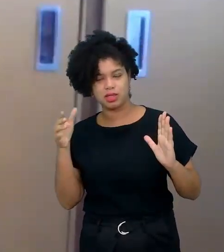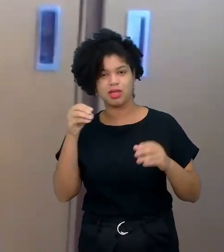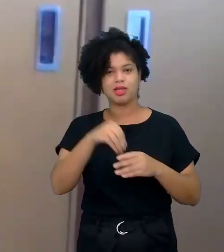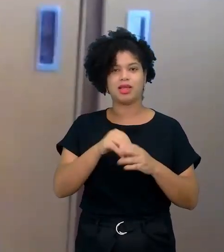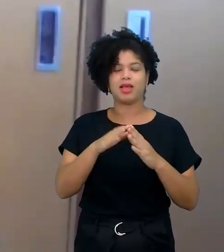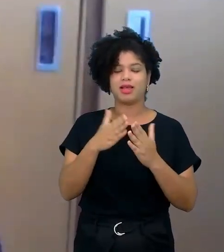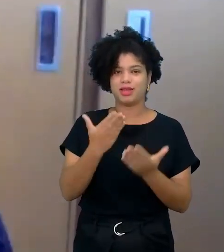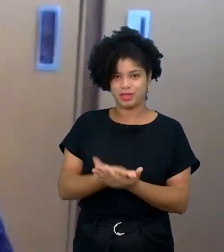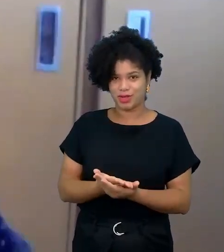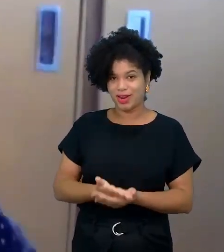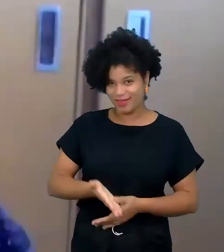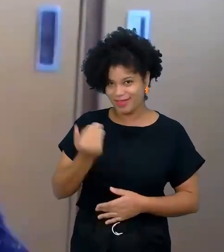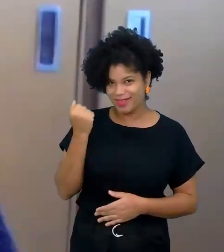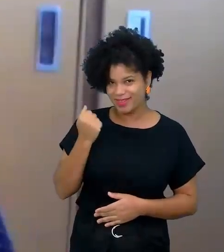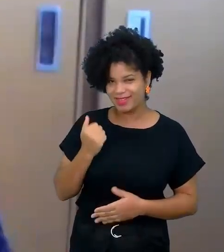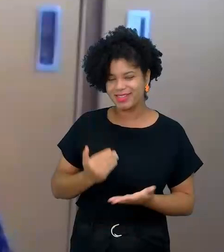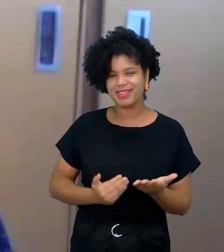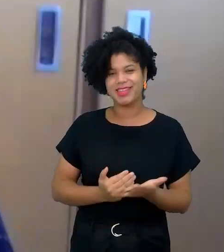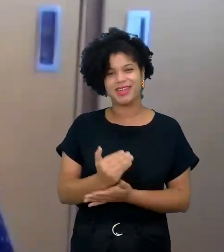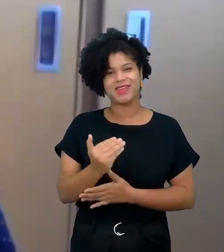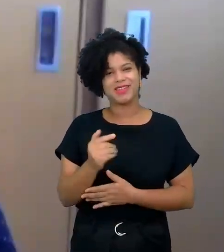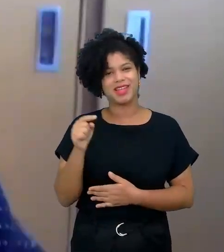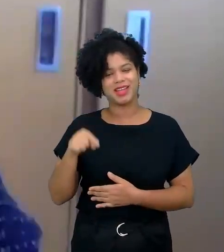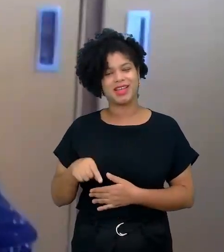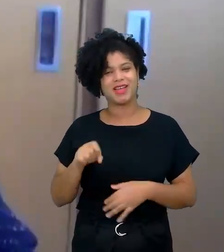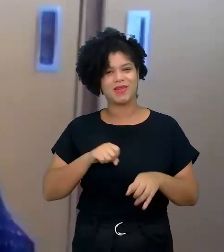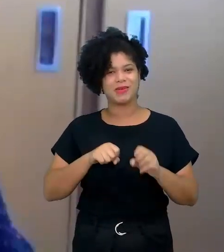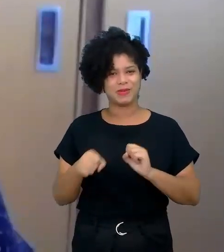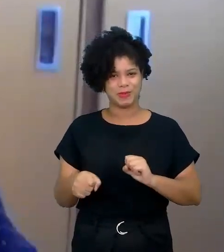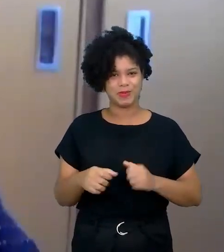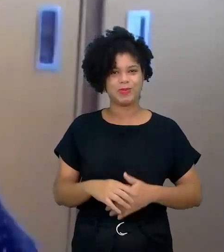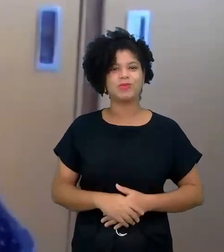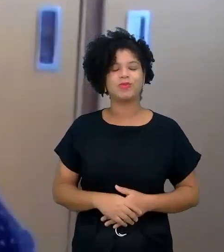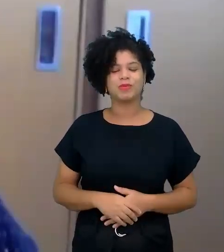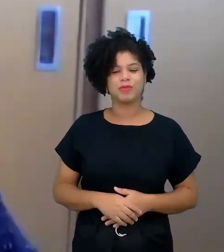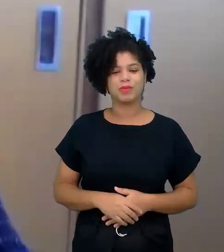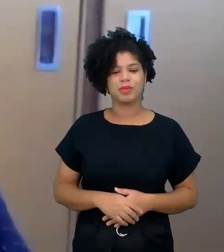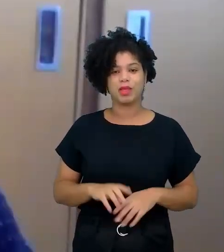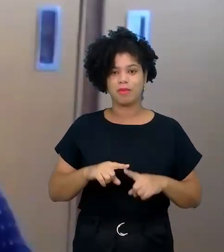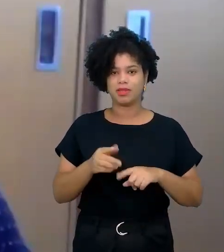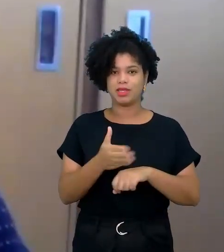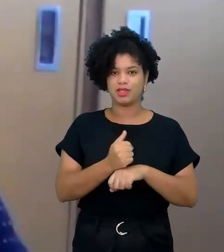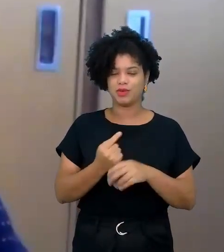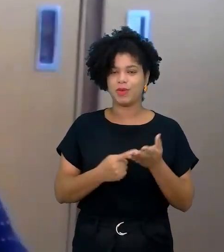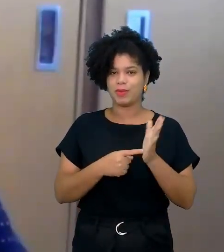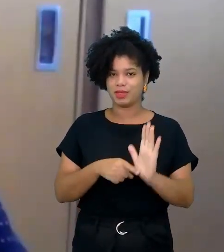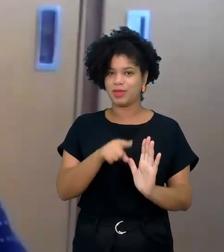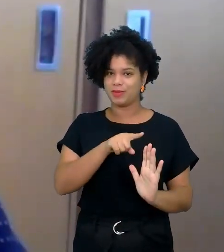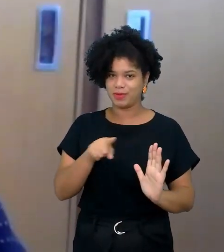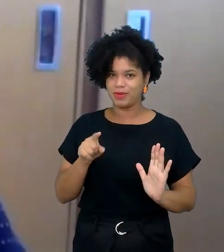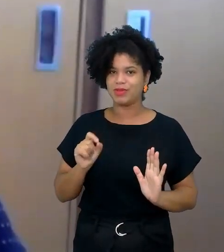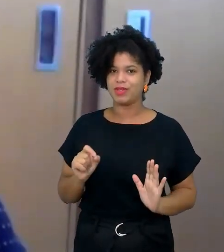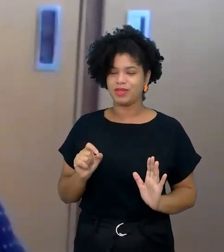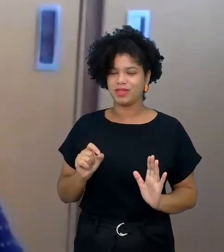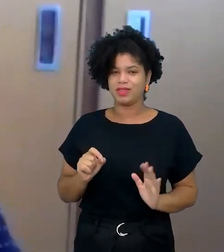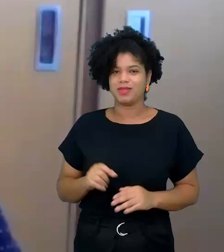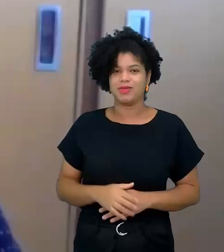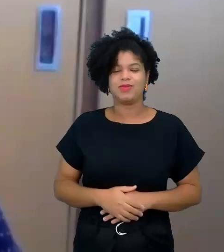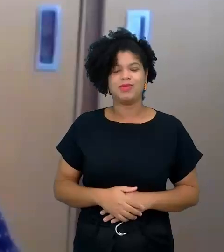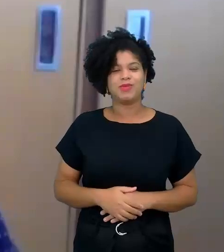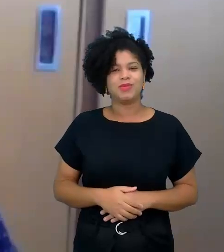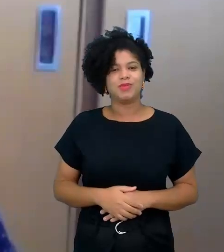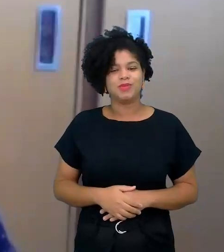escolar. Então, vamos lá, iniciando com a nossa formação. Então, só que antes eu vou apresentar aqui para vocês, compartilhar